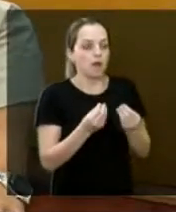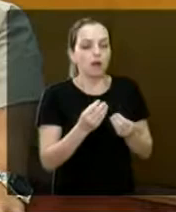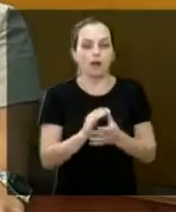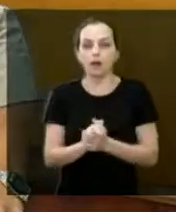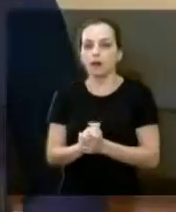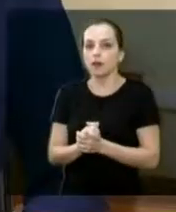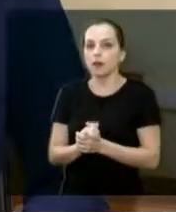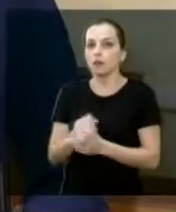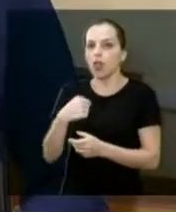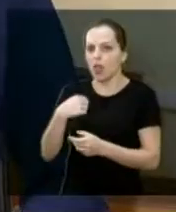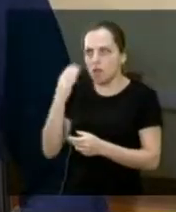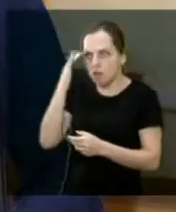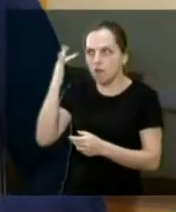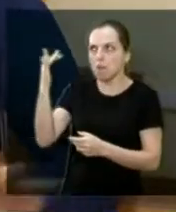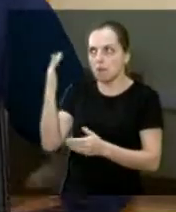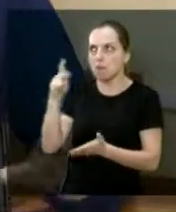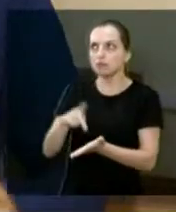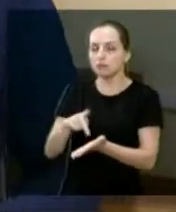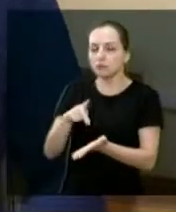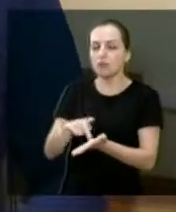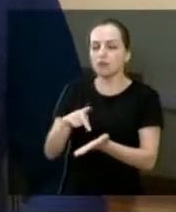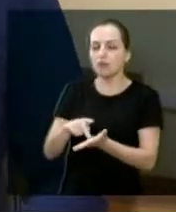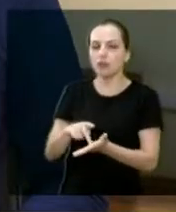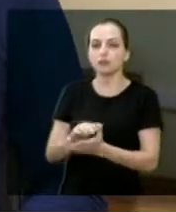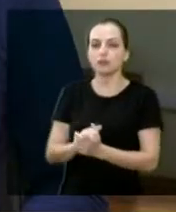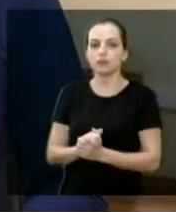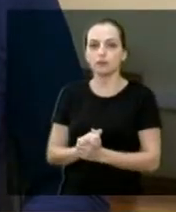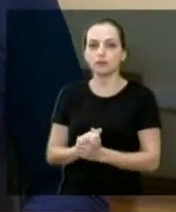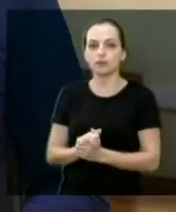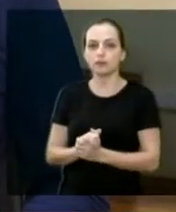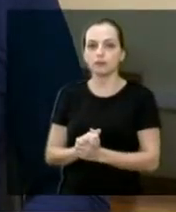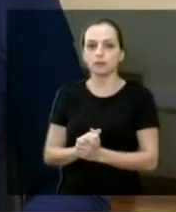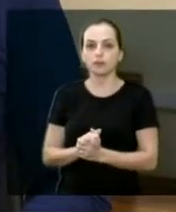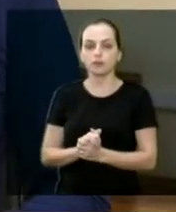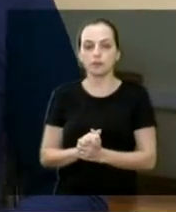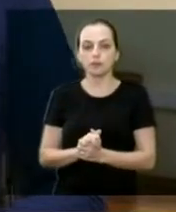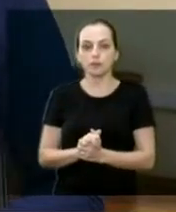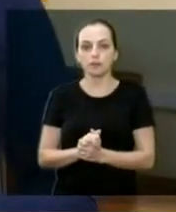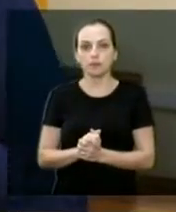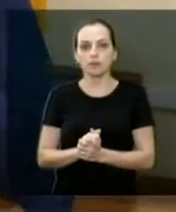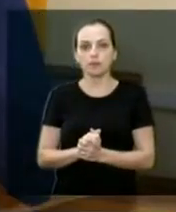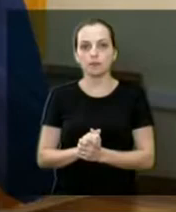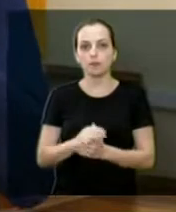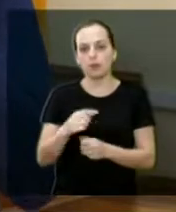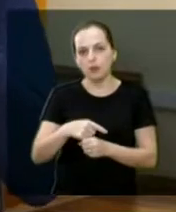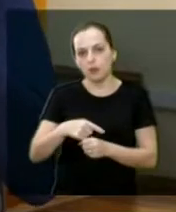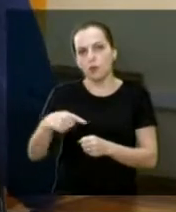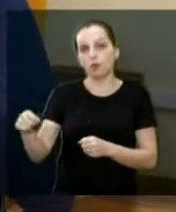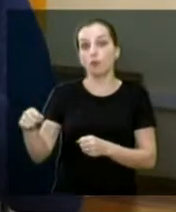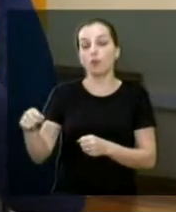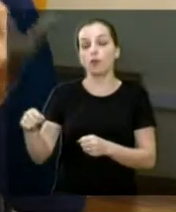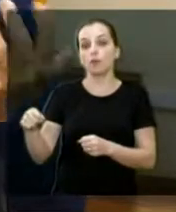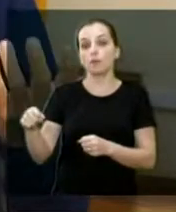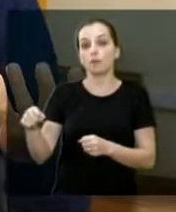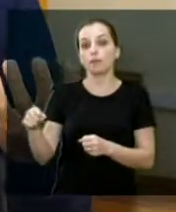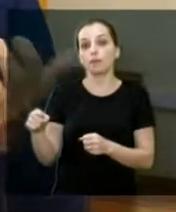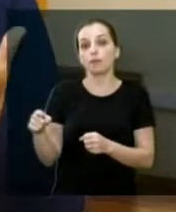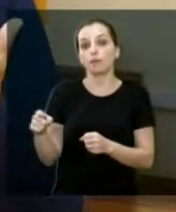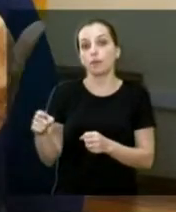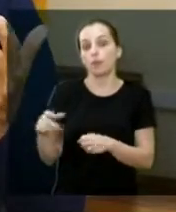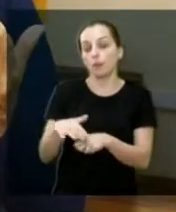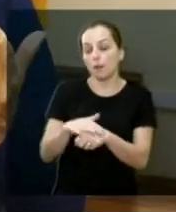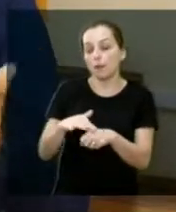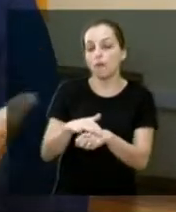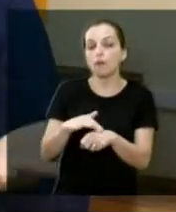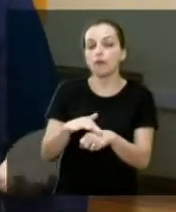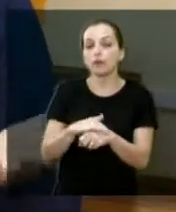vou ser o Assis Chateaubriand. Agora eu estou bem. Agora eu estou bem. Fui lá, Falei com o doutor Amauri, ele ficou meio reticente, porque ele